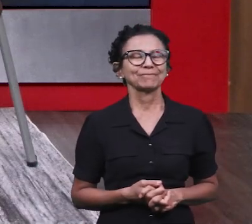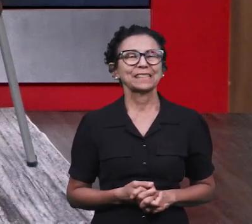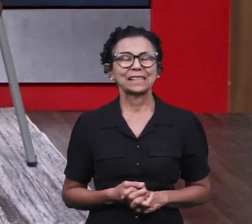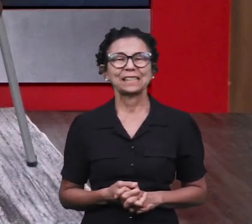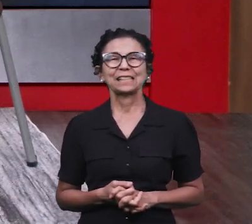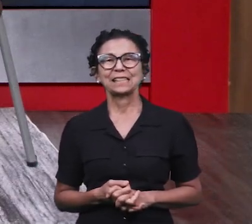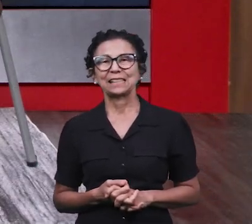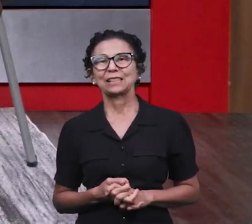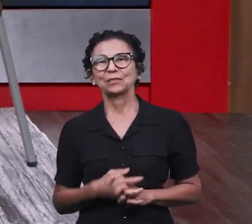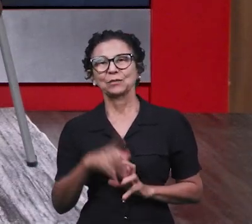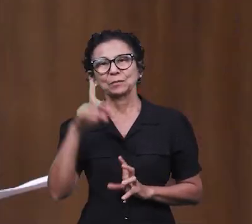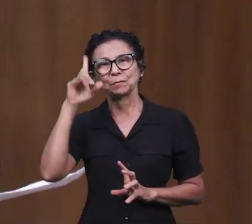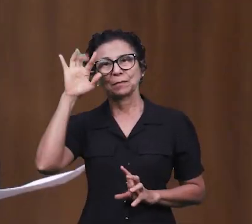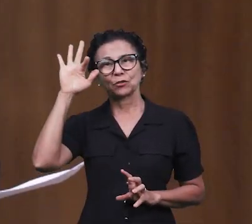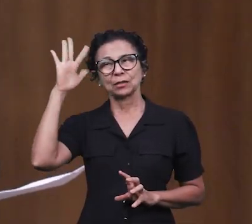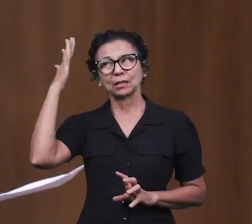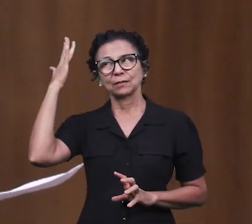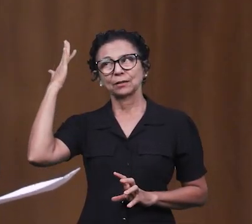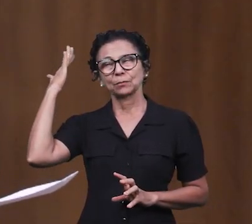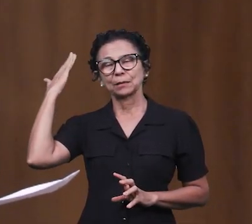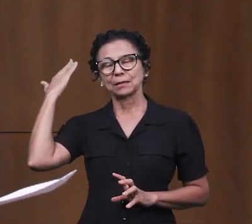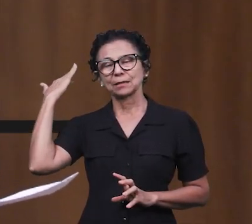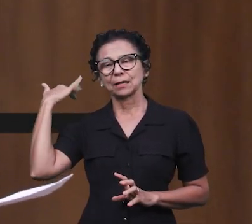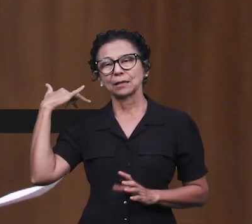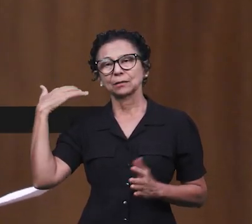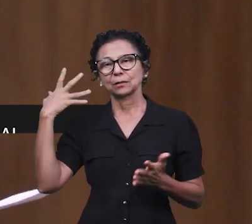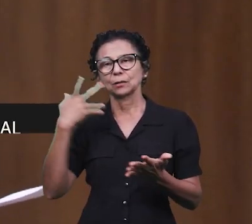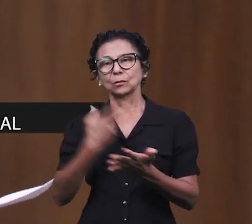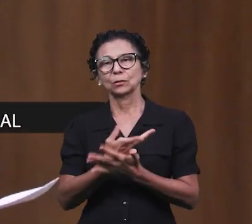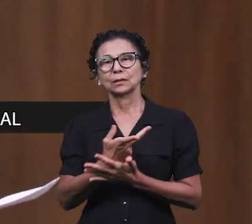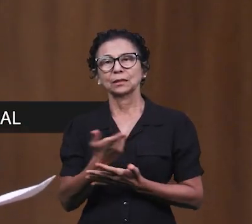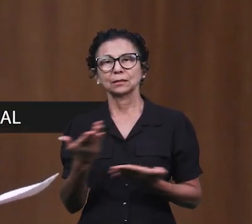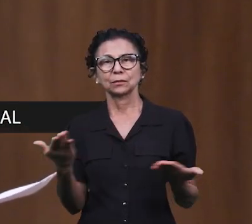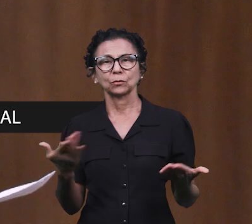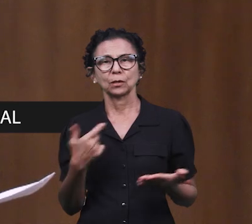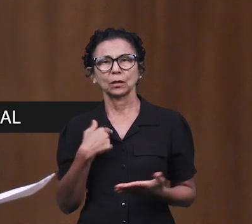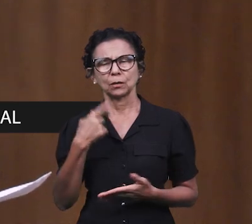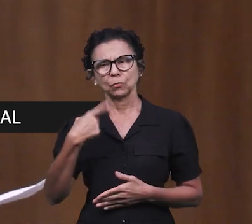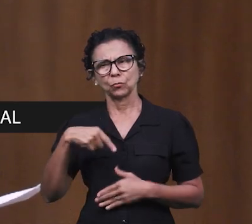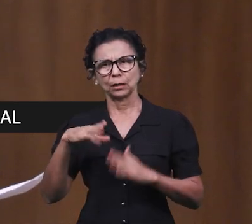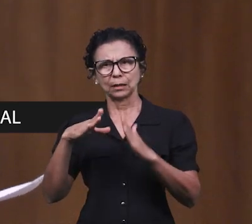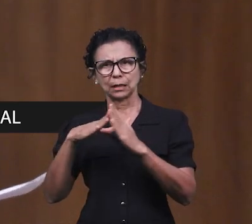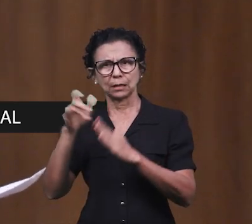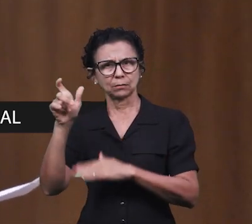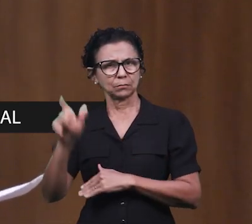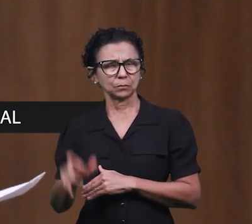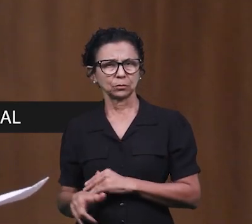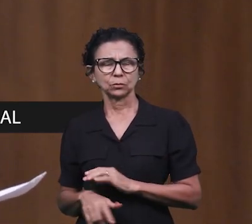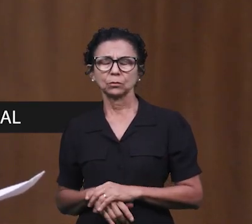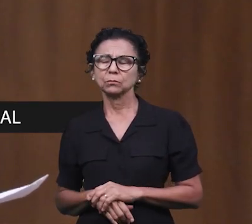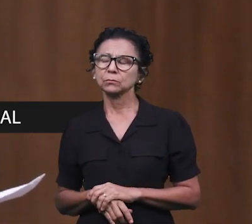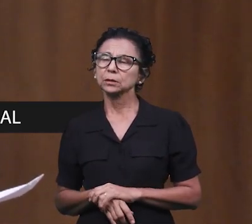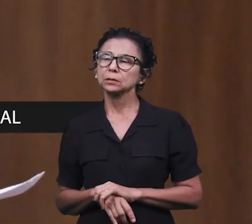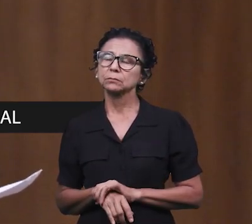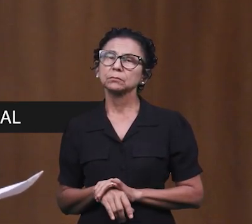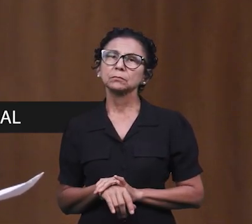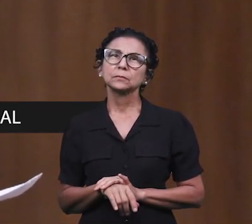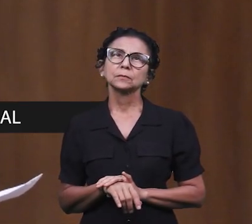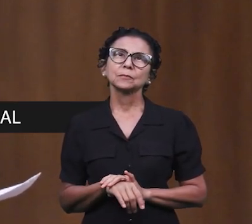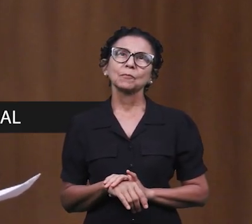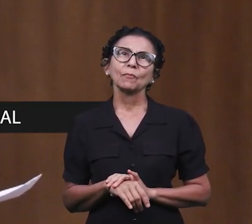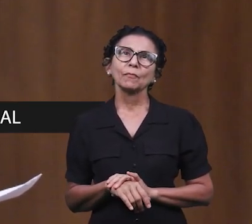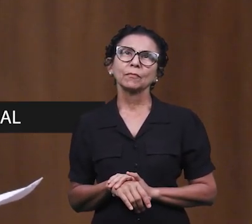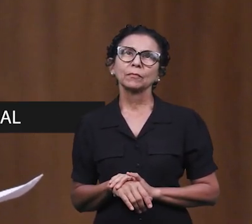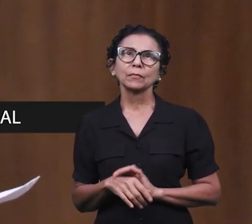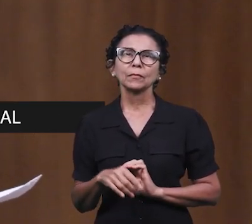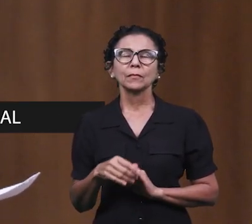acontecendo. Né? Você vê eu fui na casa de uma pessoa, só para dar ilustração, justamente é isso. A pessoa abriu a porta, acende a luz, daqui a